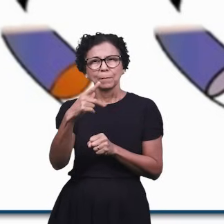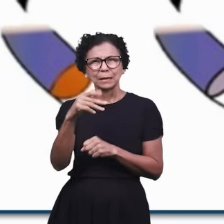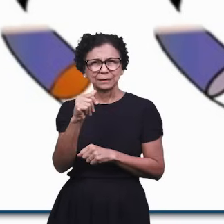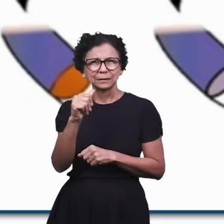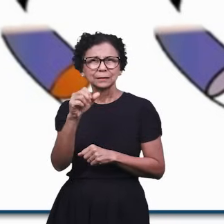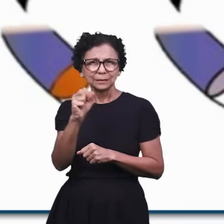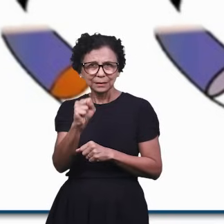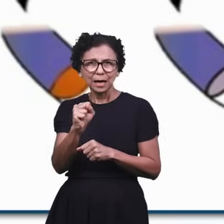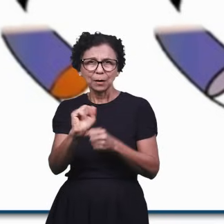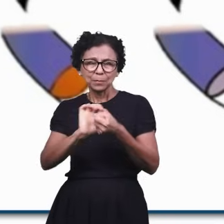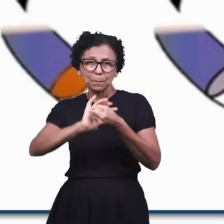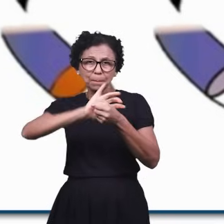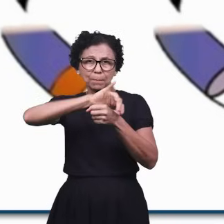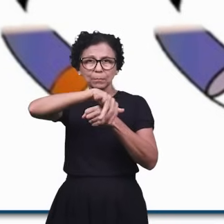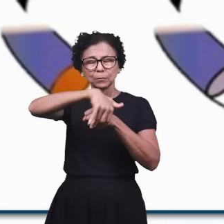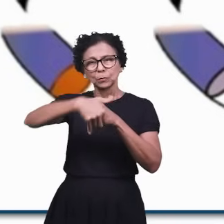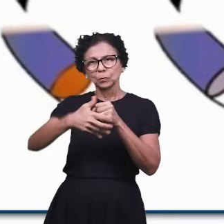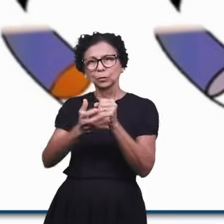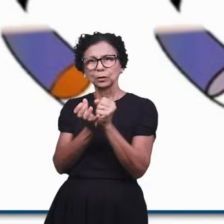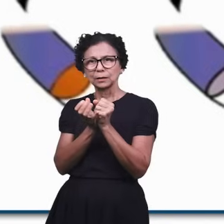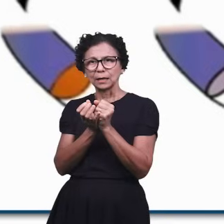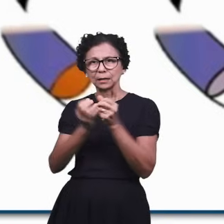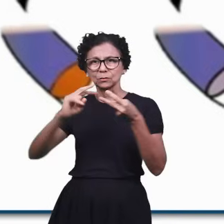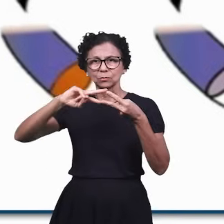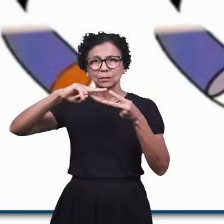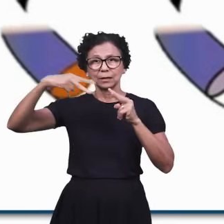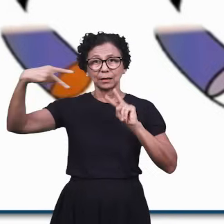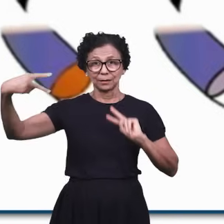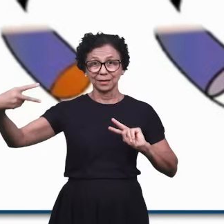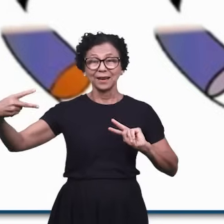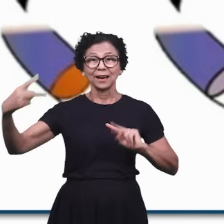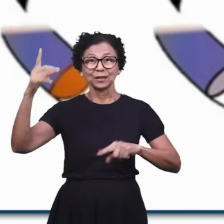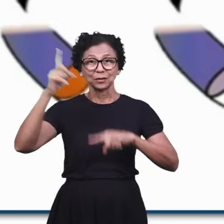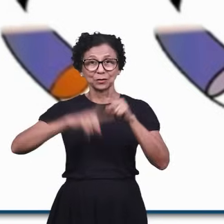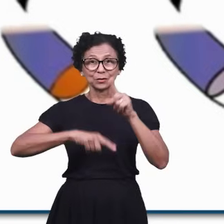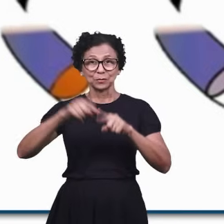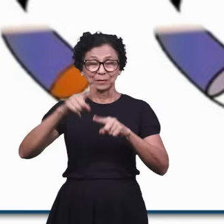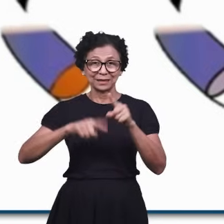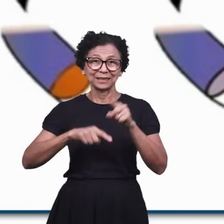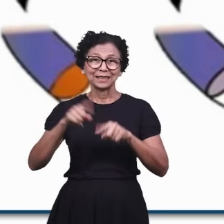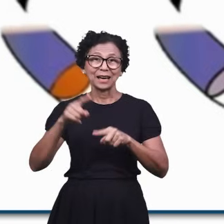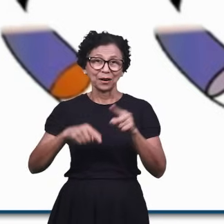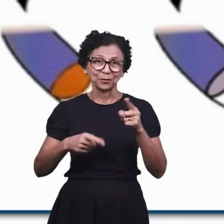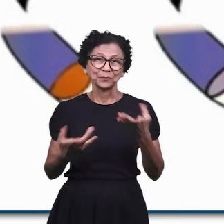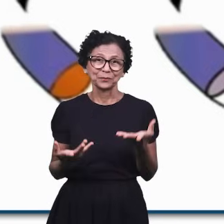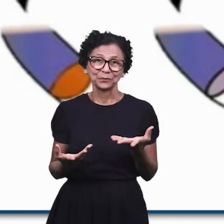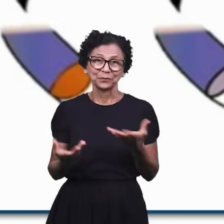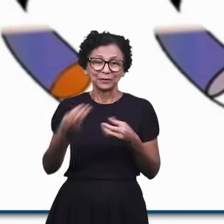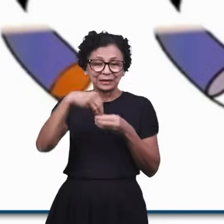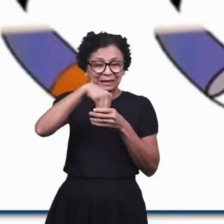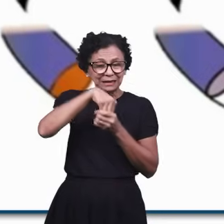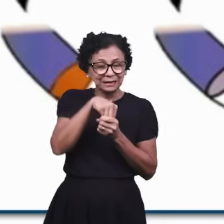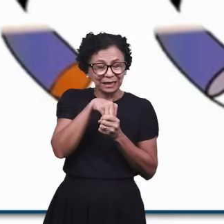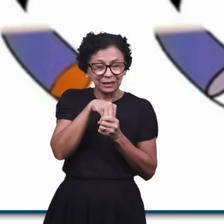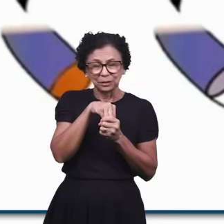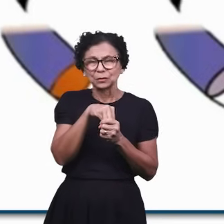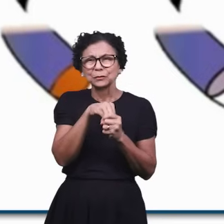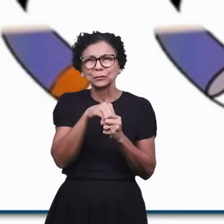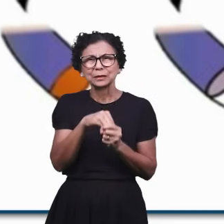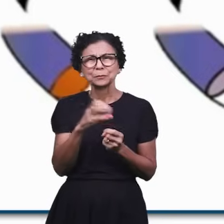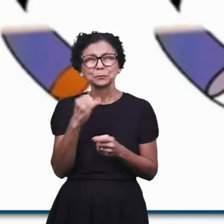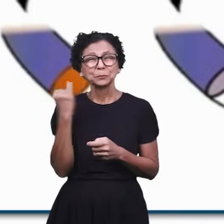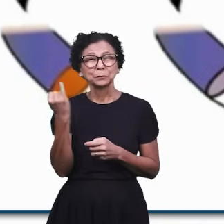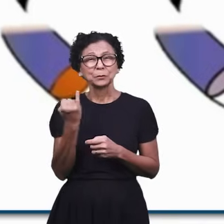que protegem as extremidades desses DNAs, do nosso material genético. E é essencial que